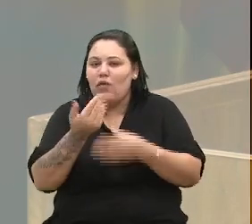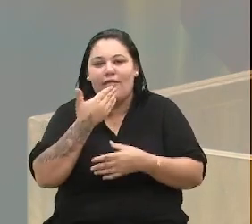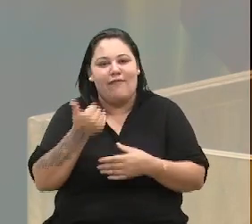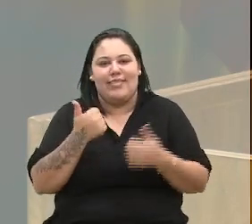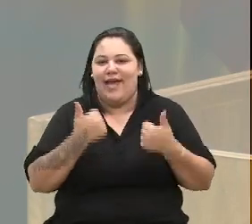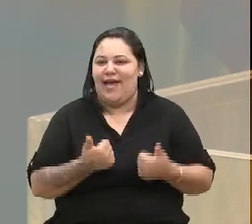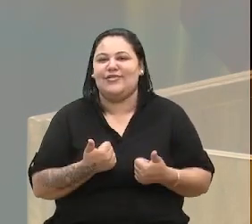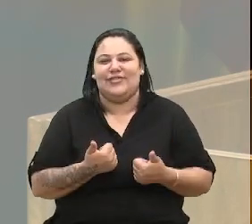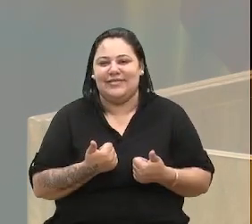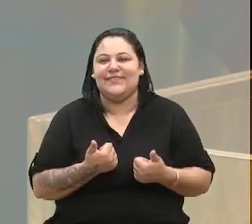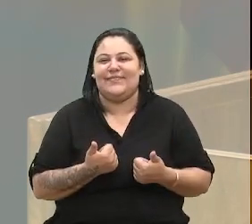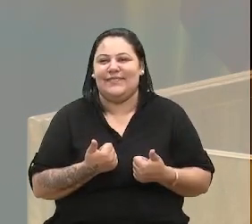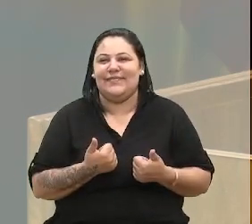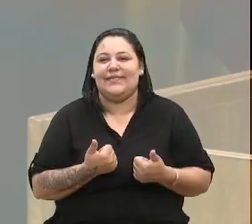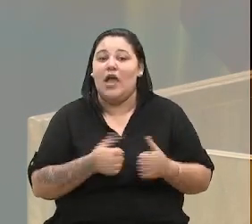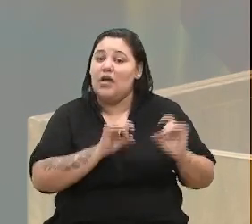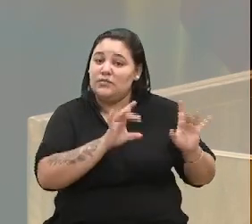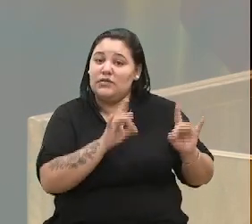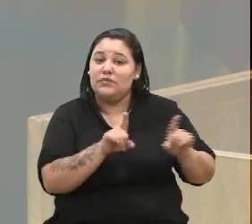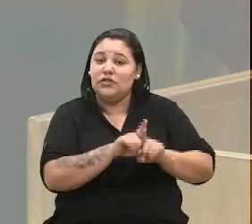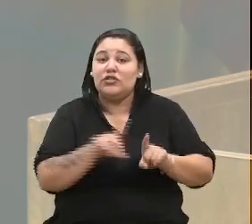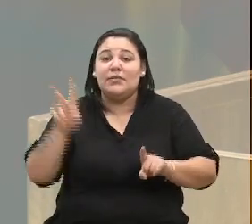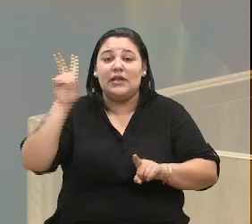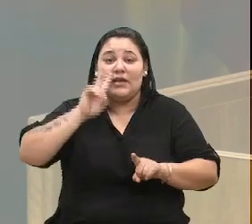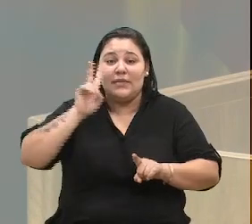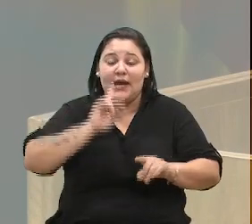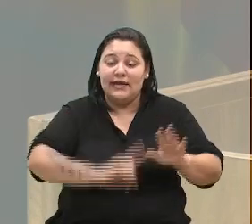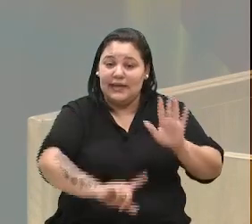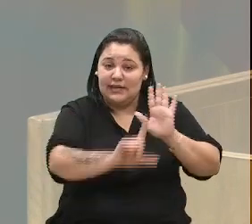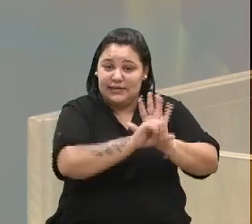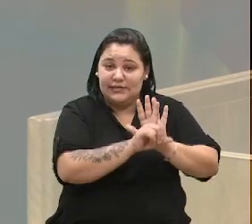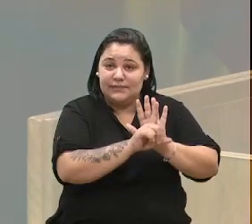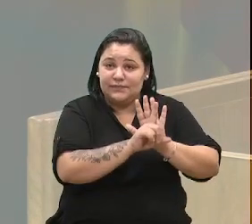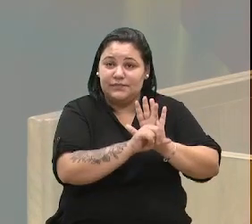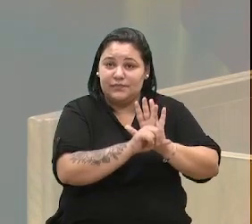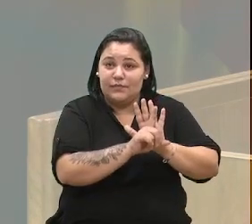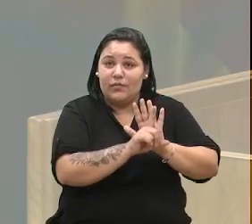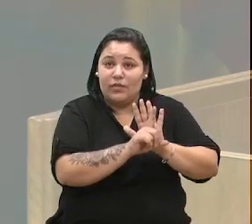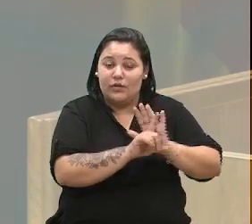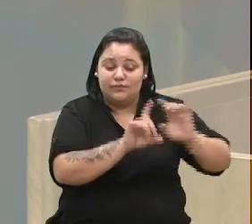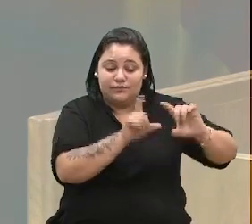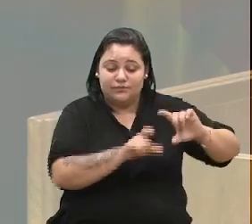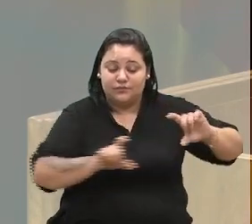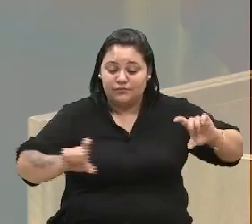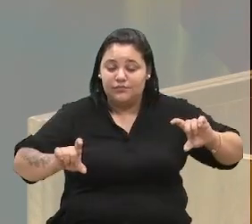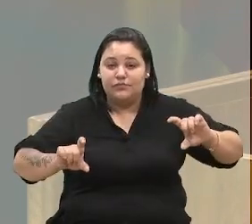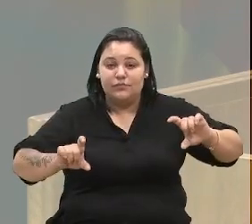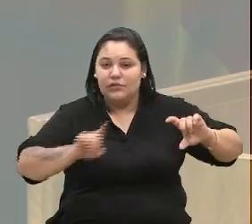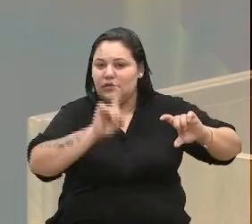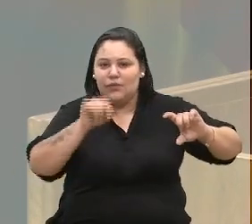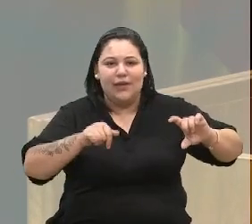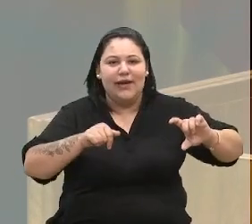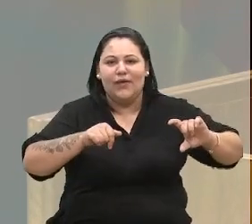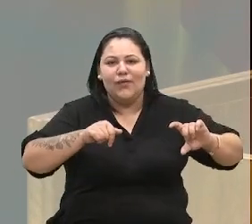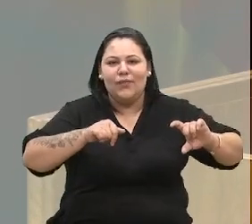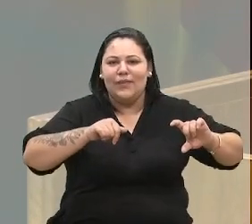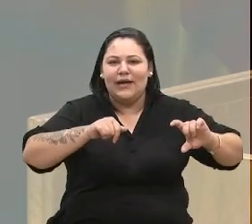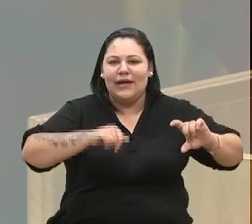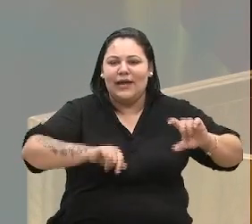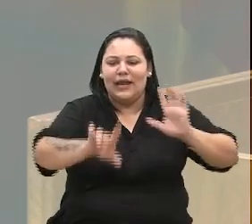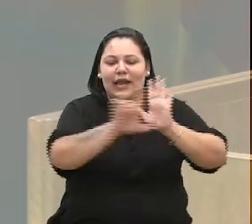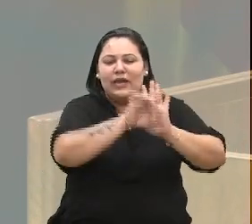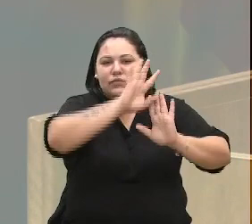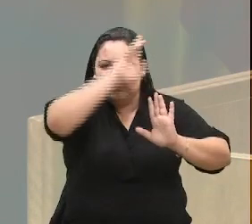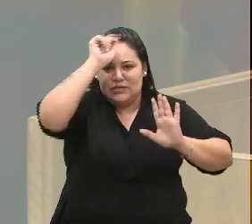das vias. E especialmente lembrar, né, que a lei, o marco de saneamento não é uma lei municipal, né? Nós temos que cumprir,